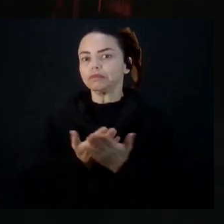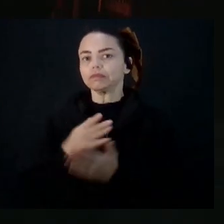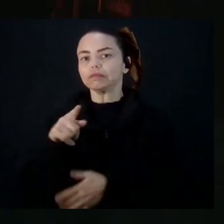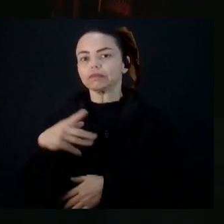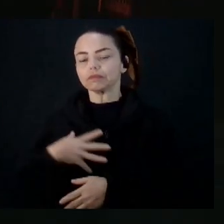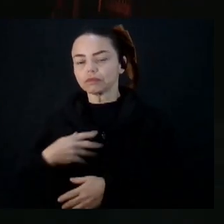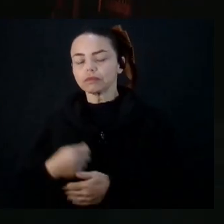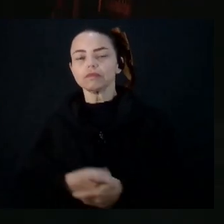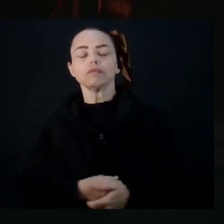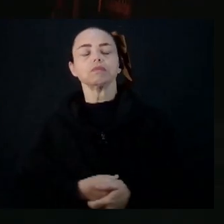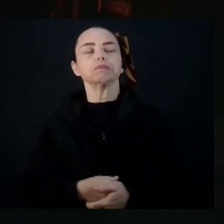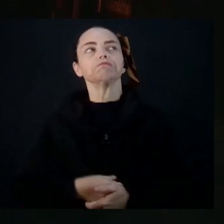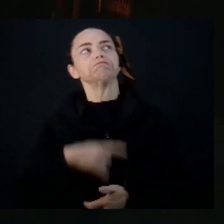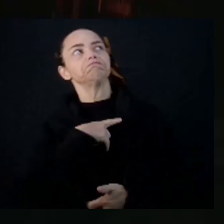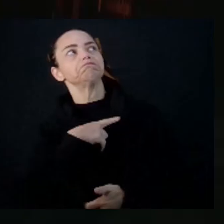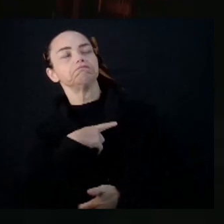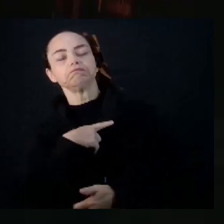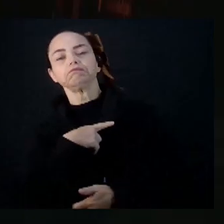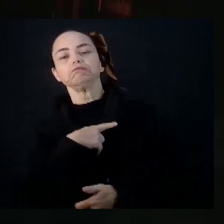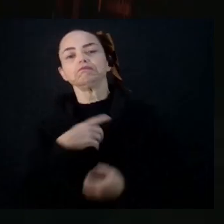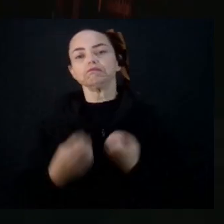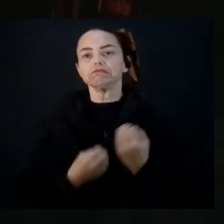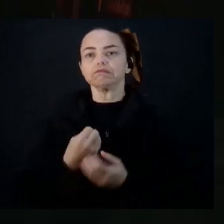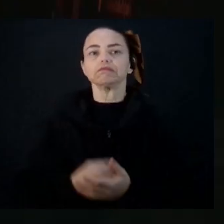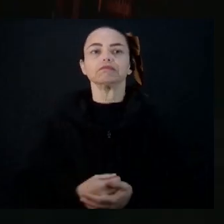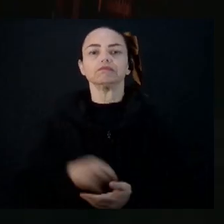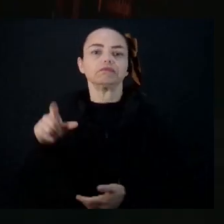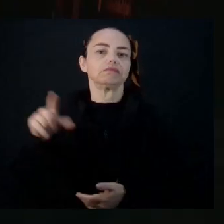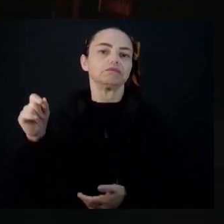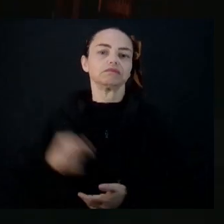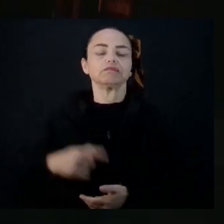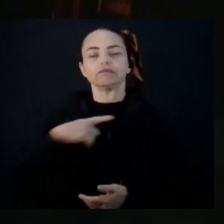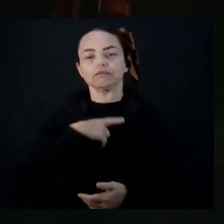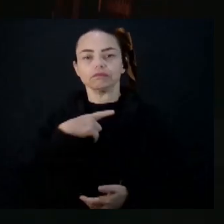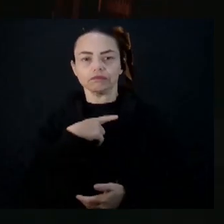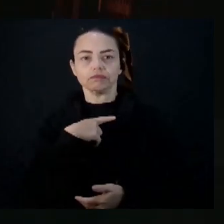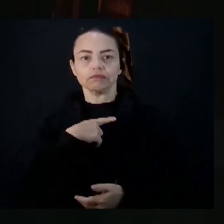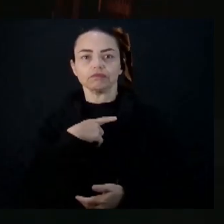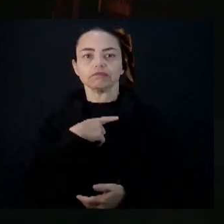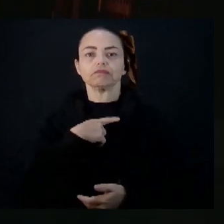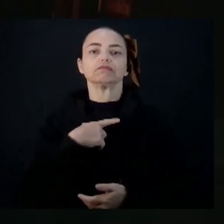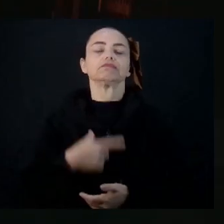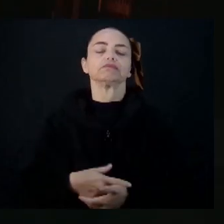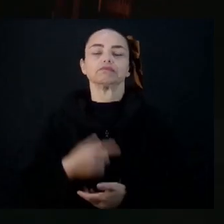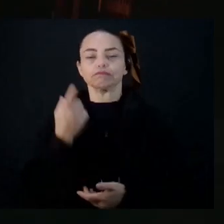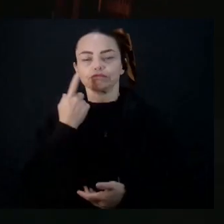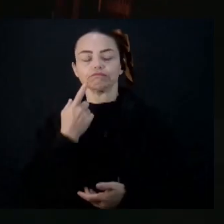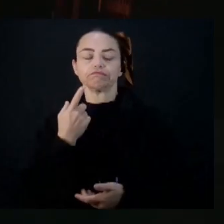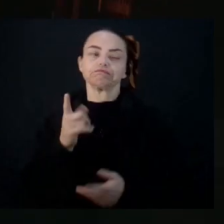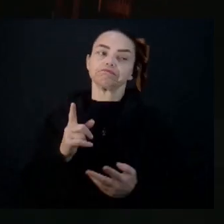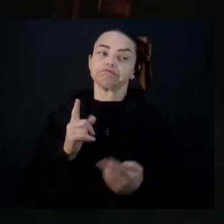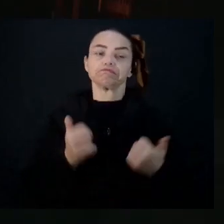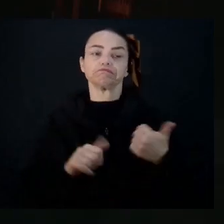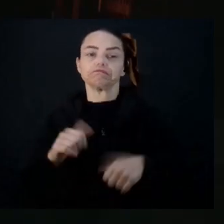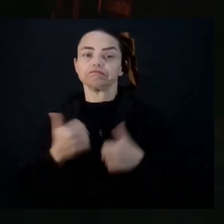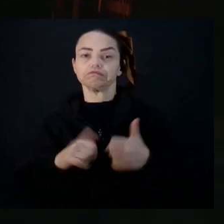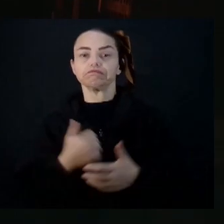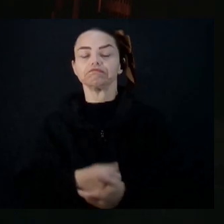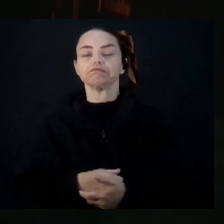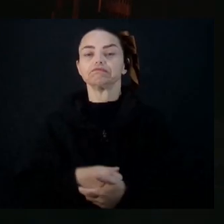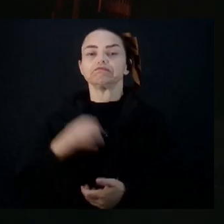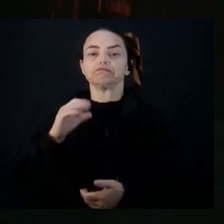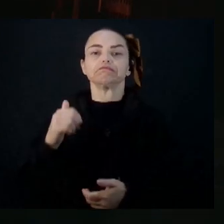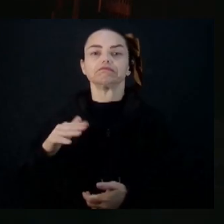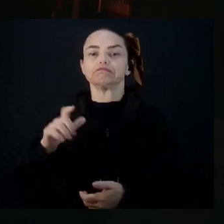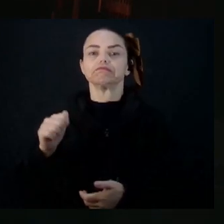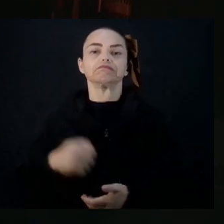Será que existe? E como é que a gente faz para escolher? O que a gente tem que levar em consideração? E agora a participação da Camila Ribeiro, do Parque Prado.